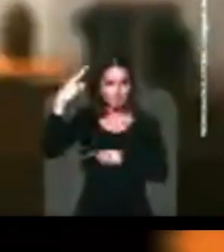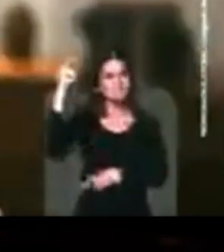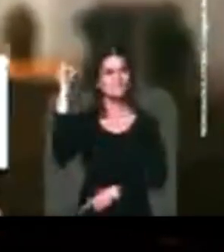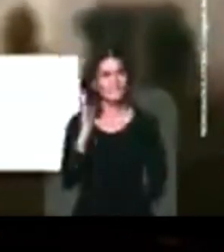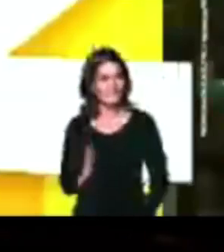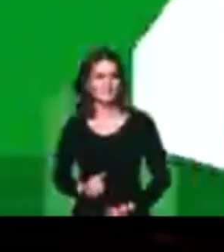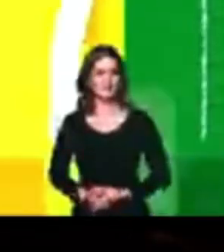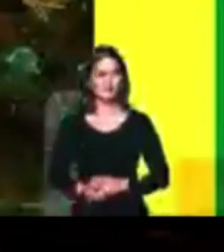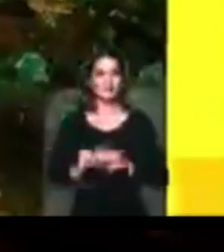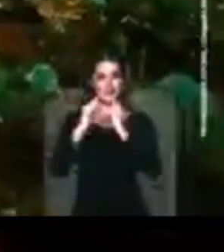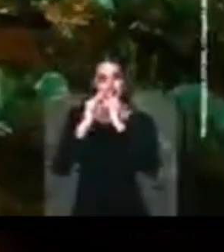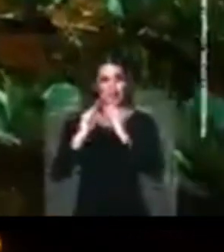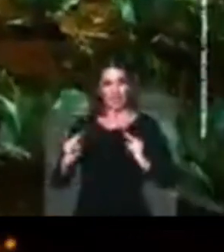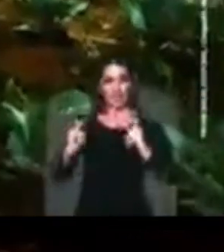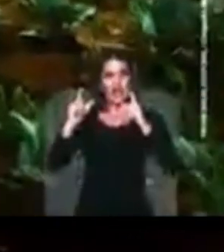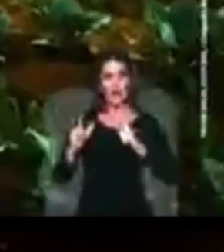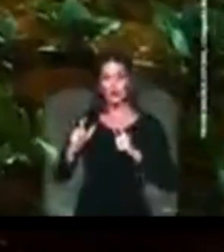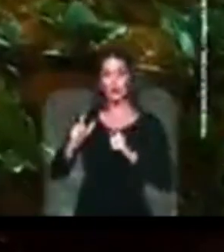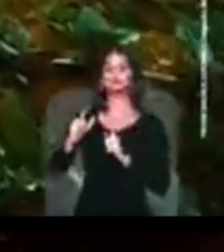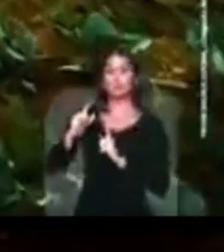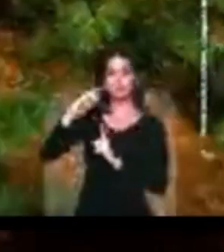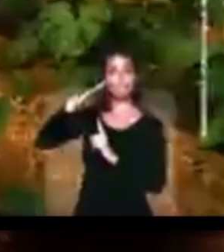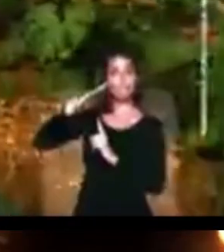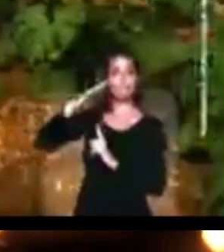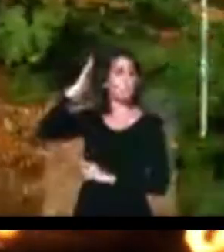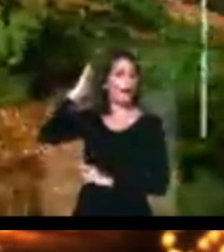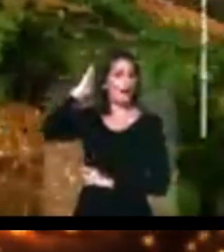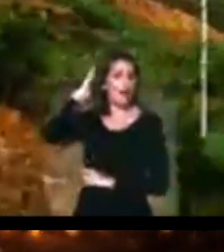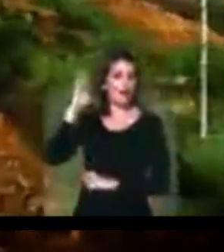produz. No assentamento Aritapera, no Pará,